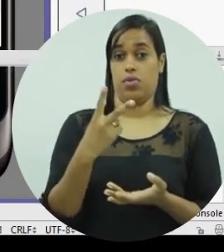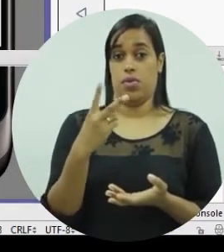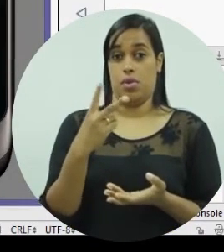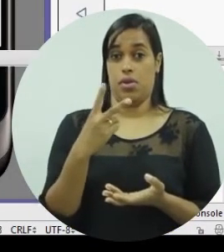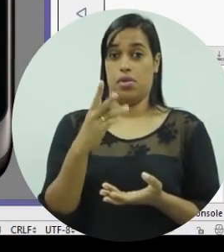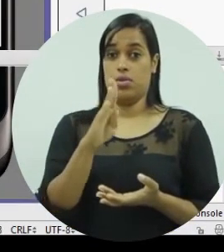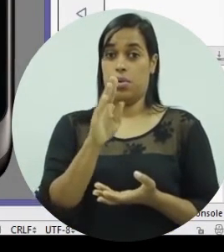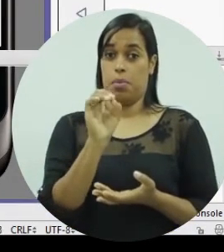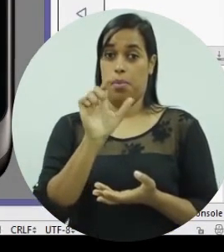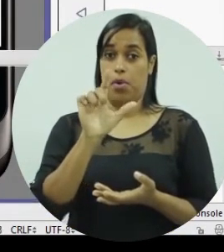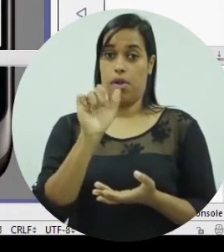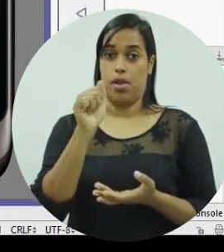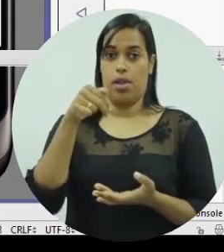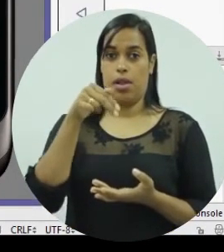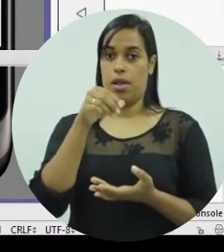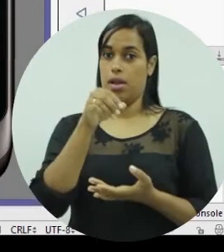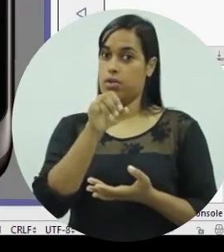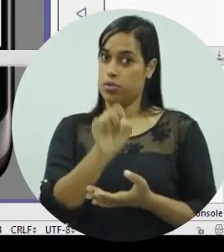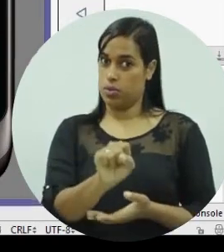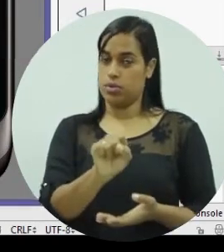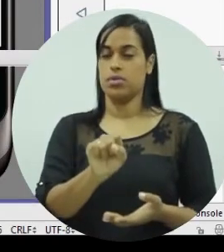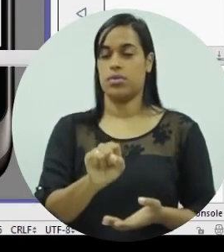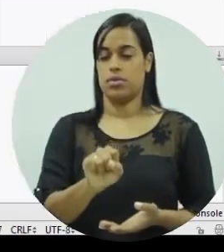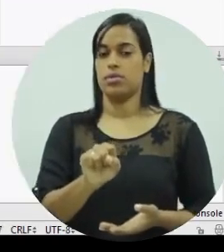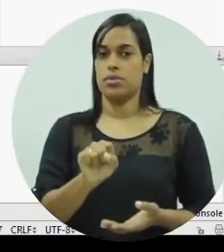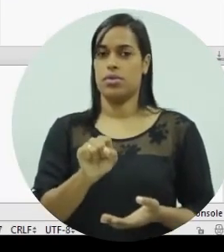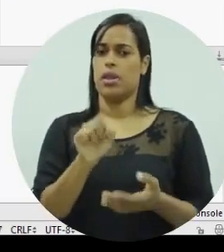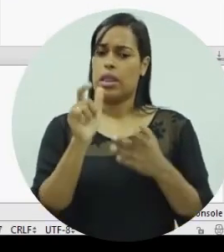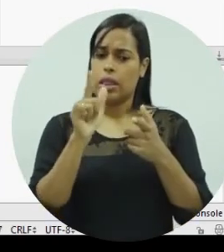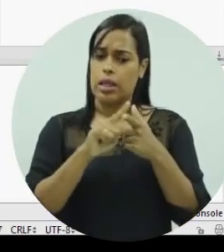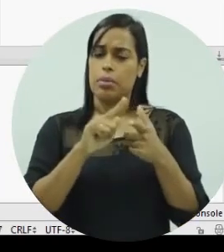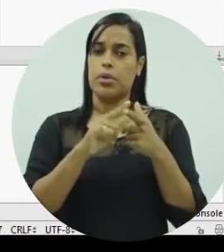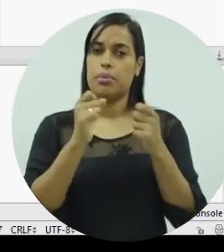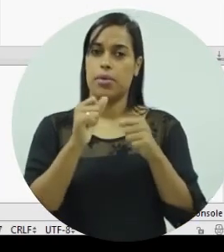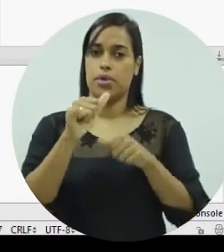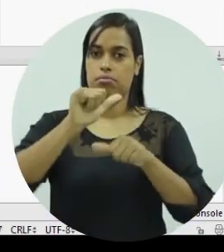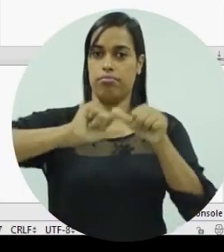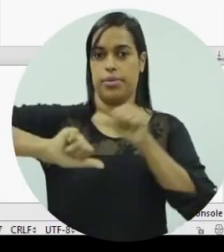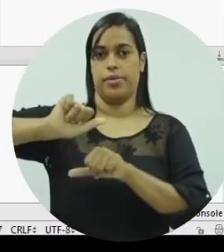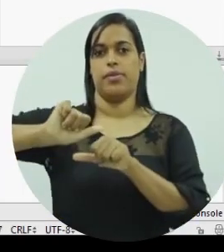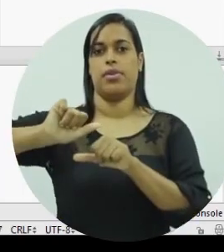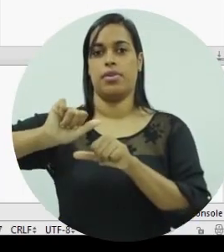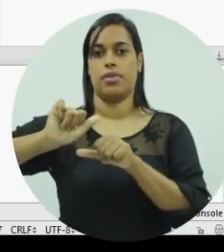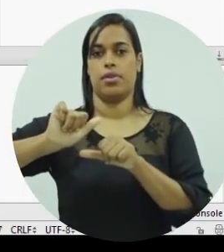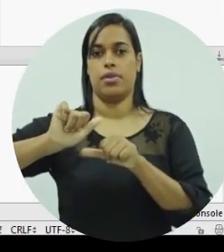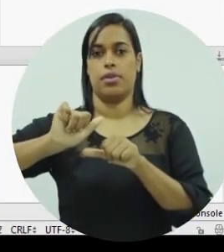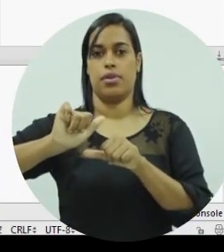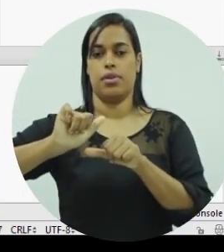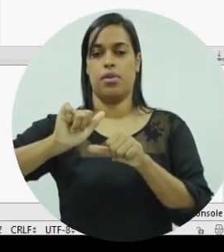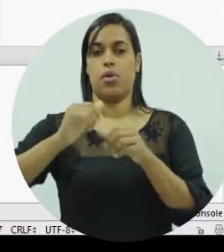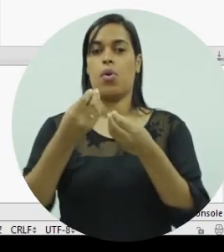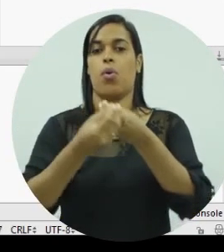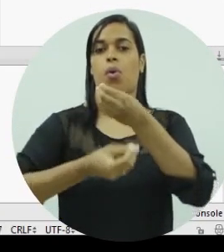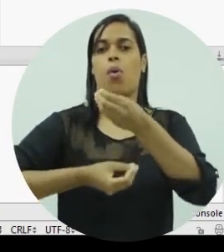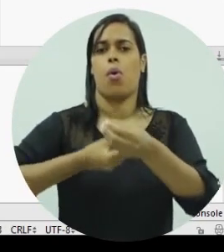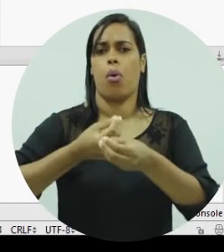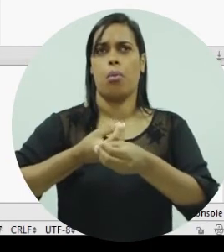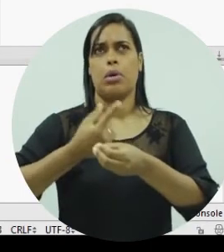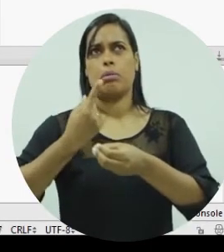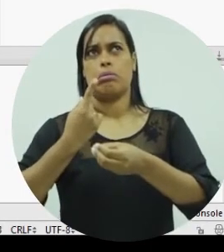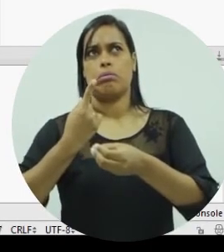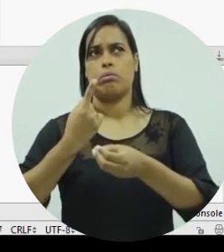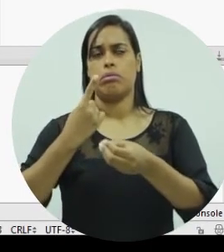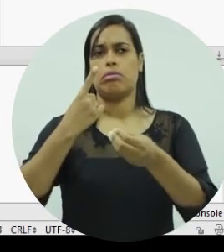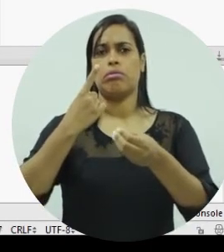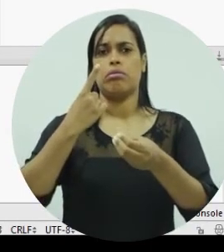os operadores booleanos. Existe ainda uma forma de você inverter, é através da